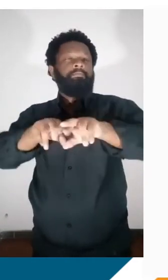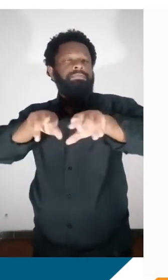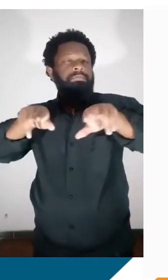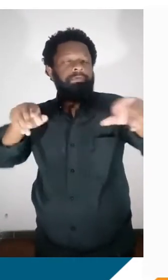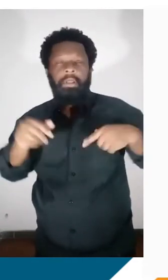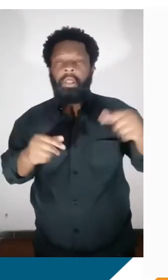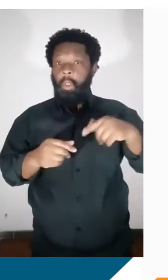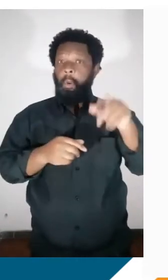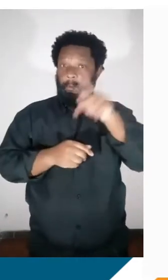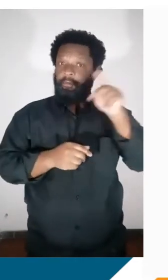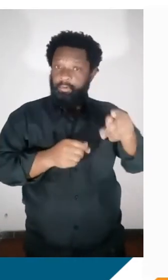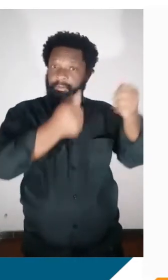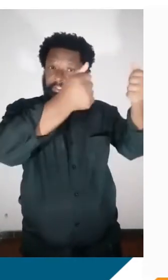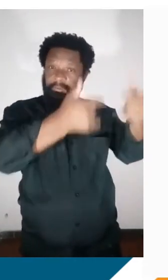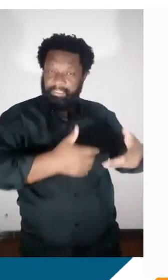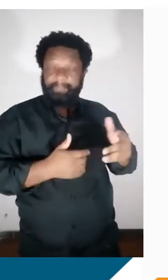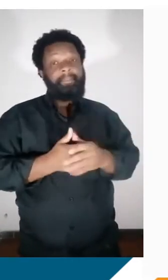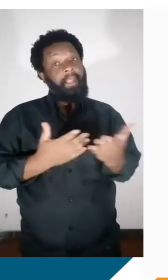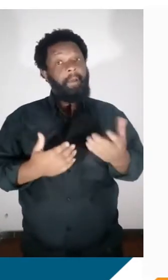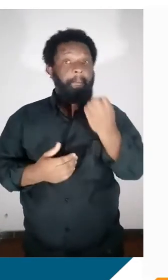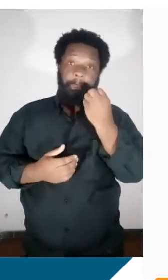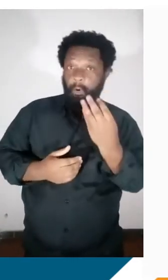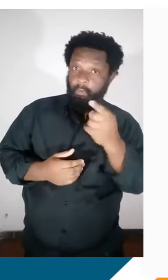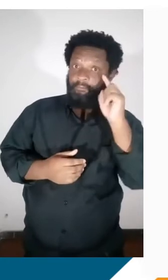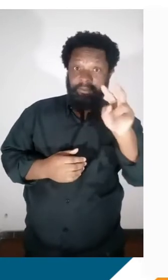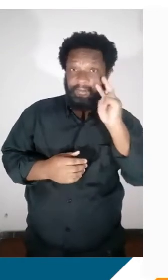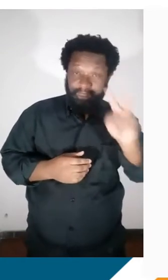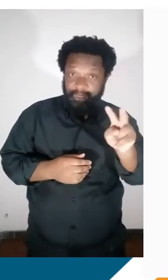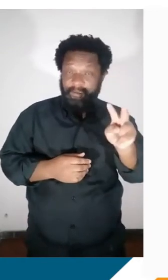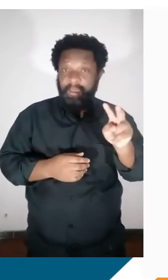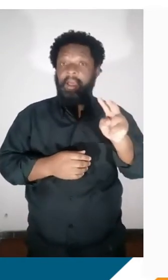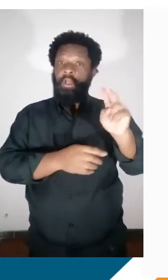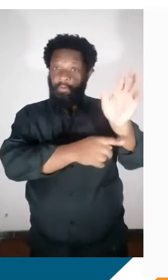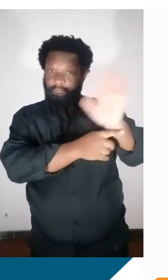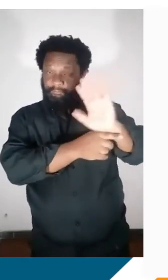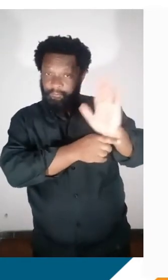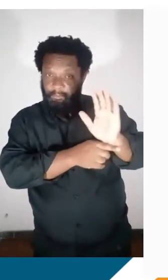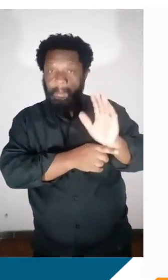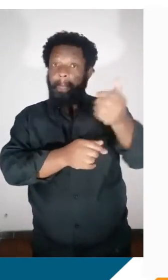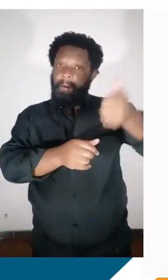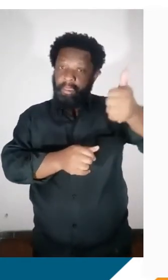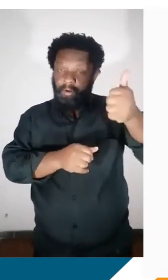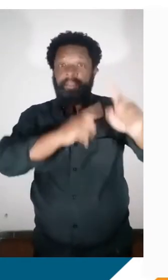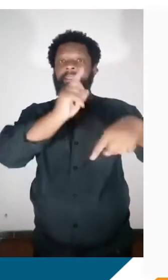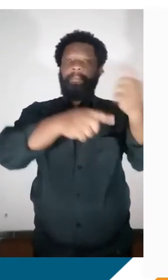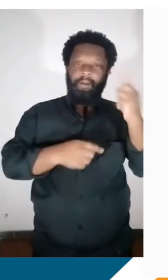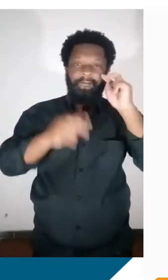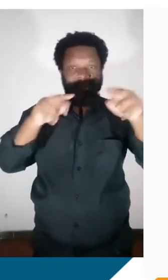convecção, por exemplo. Então, assim, é bem legal que vocês vejam isso antes da gente começar